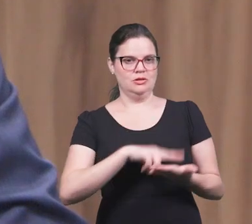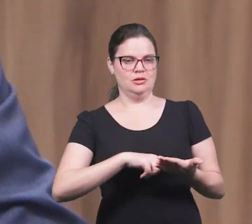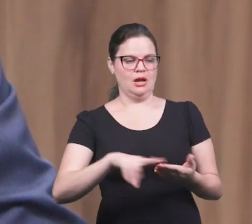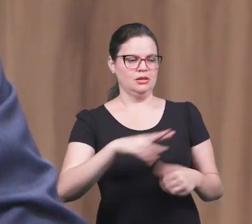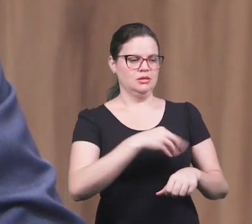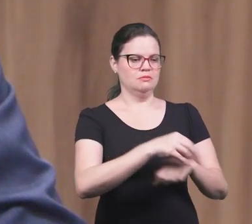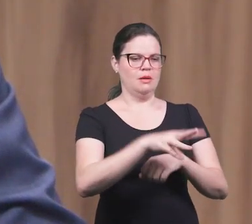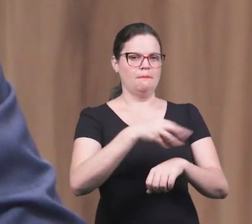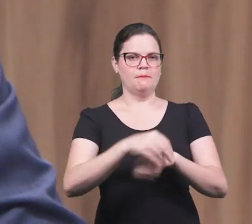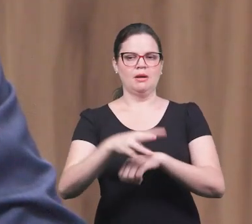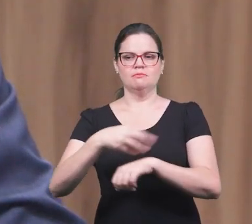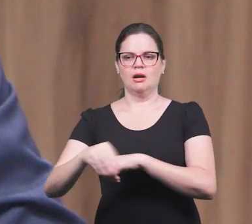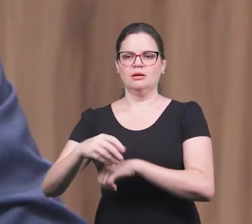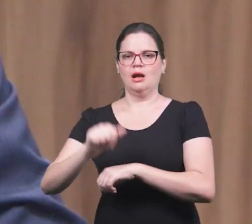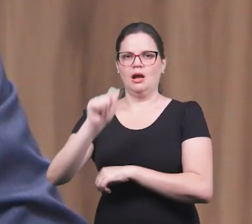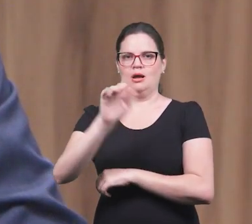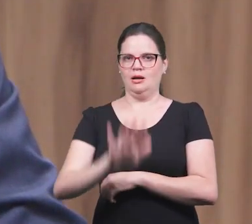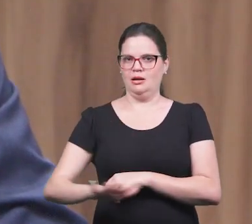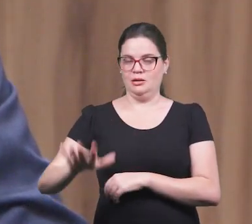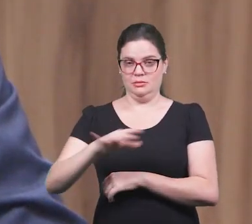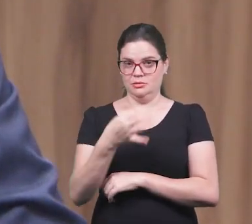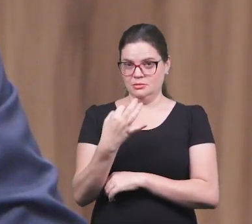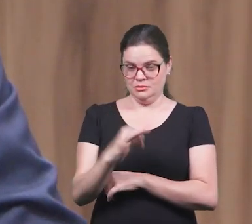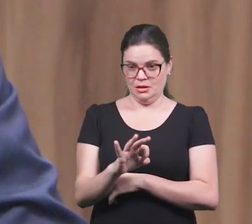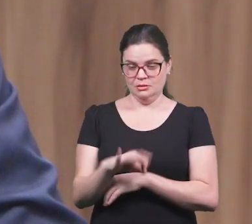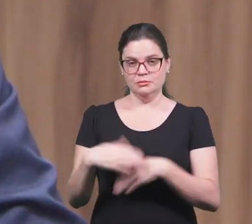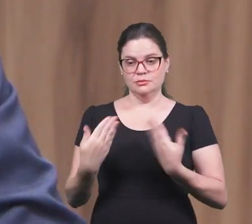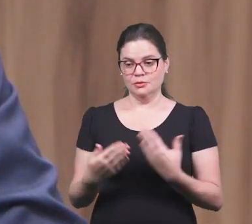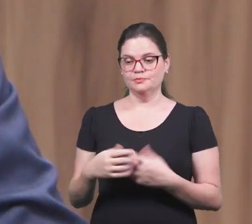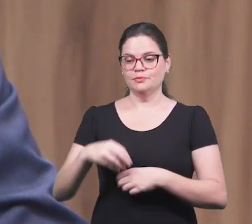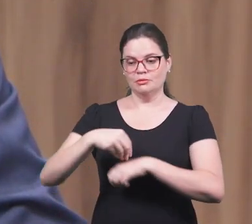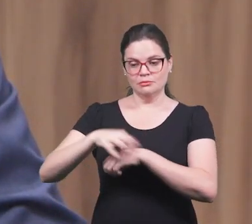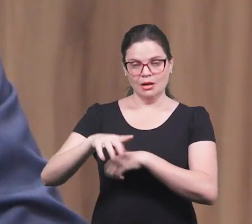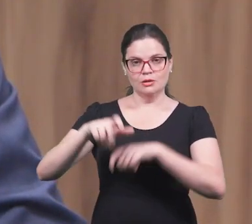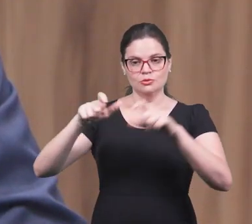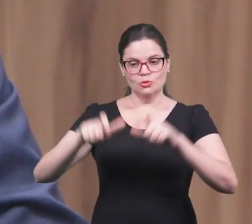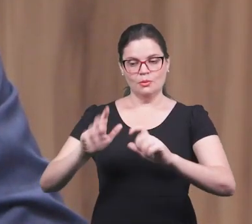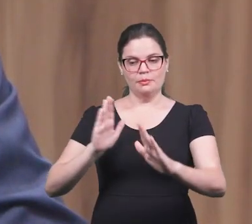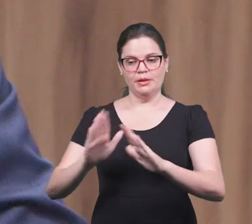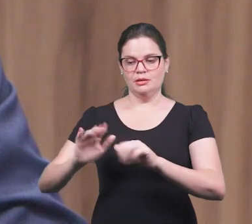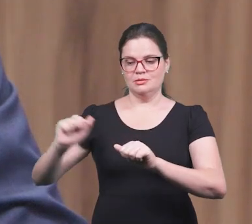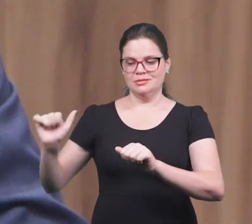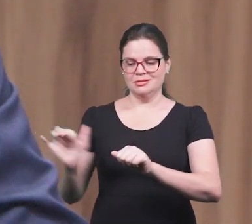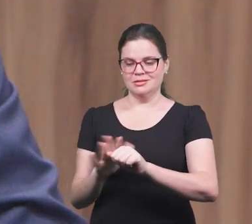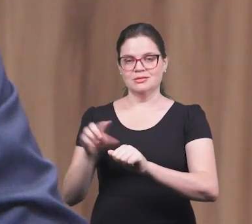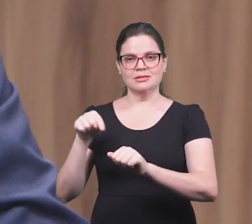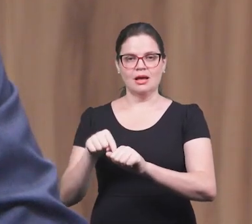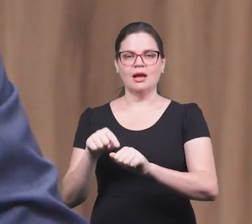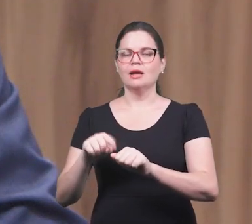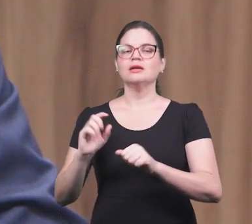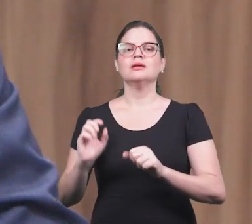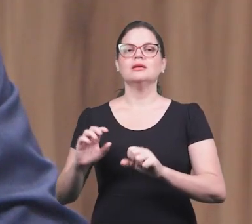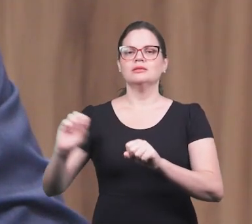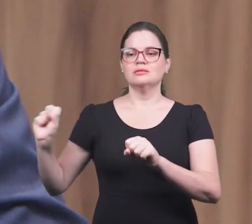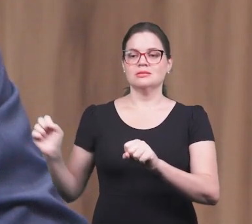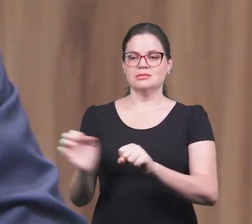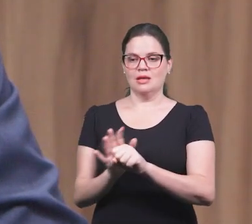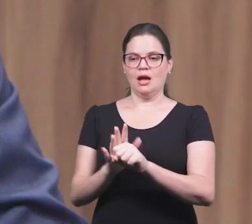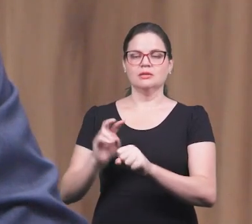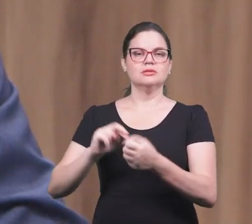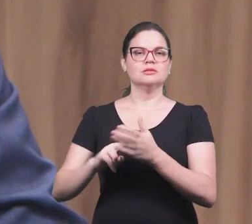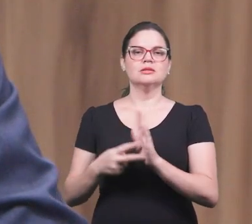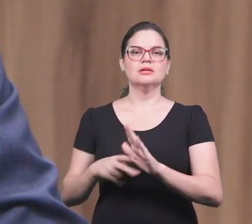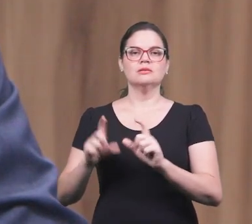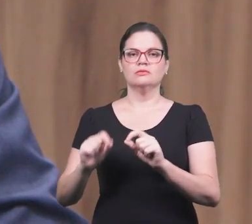7 igrejas da Ásia. E a igreja de Sardes ela é exatamente dos restantes. E